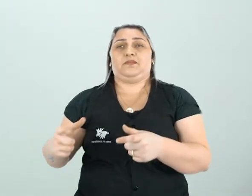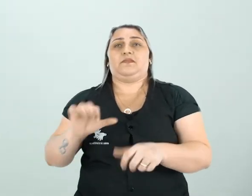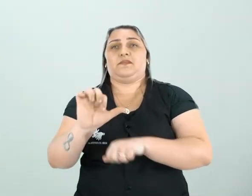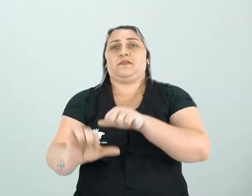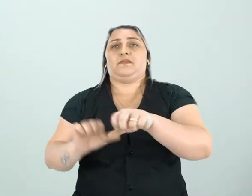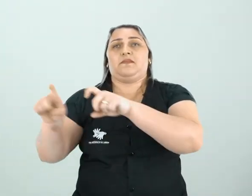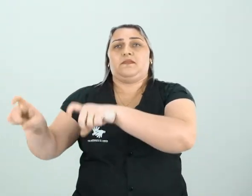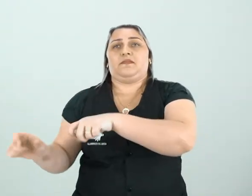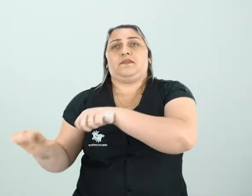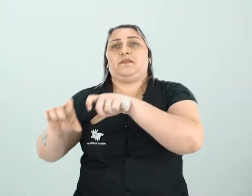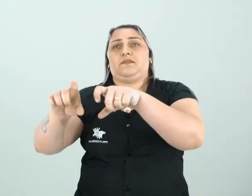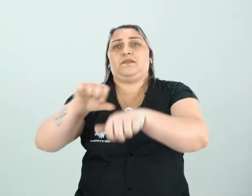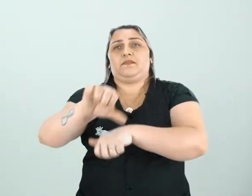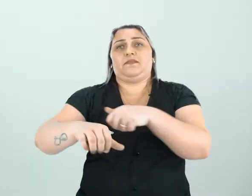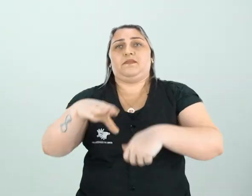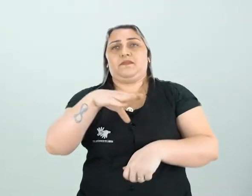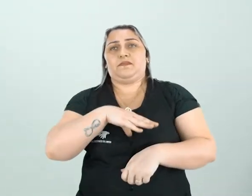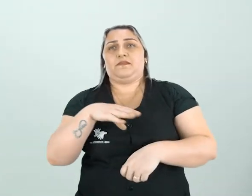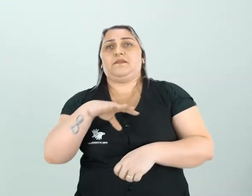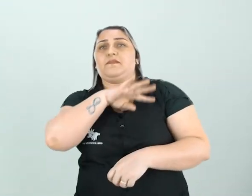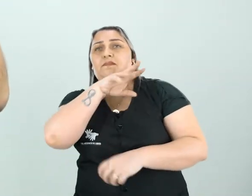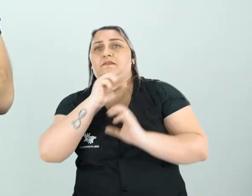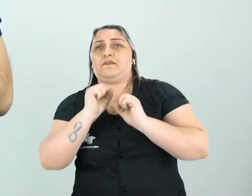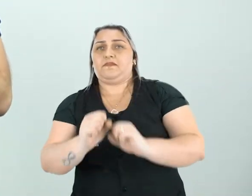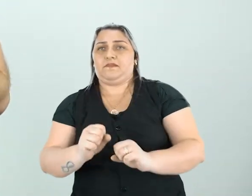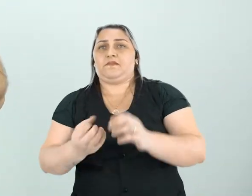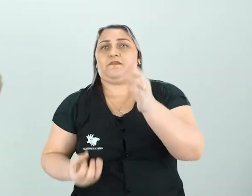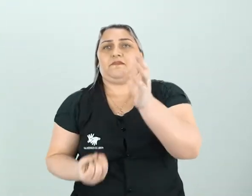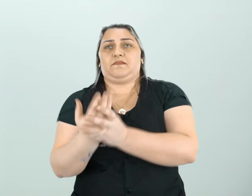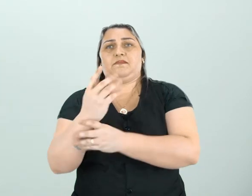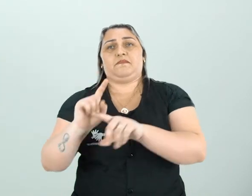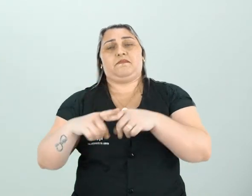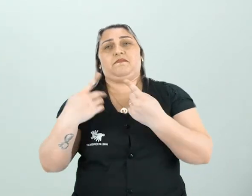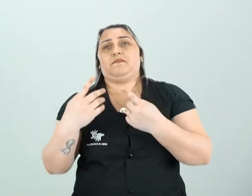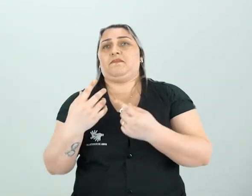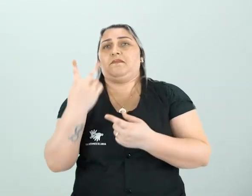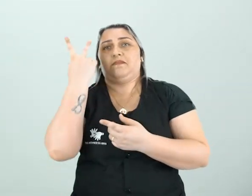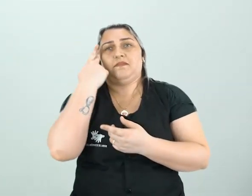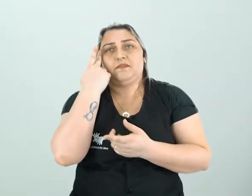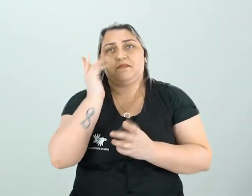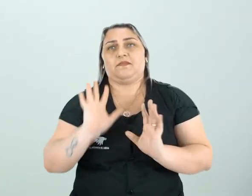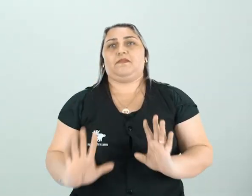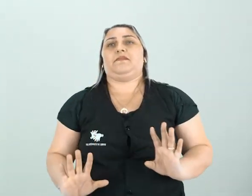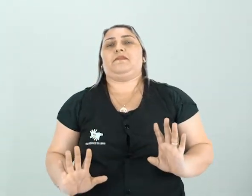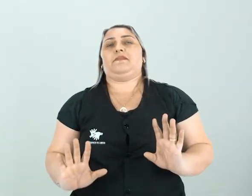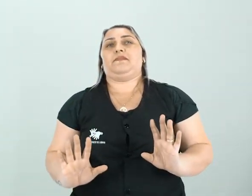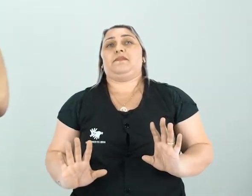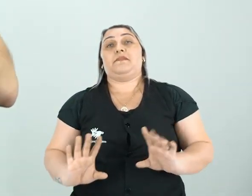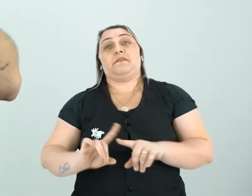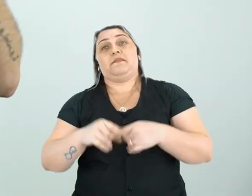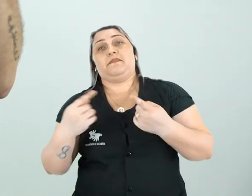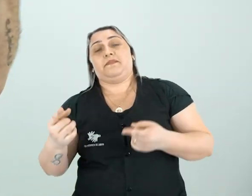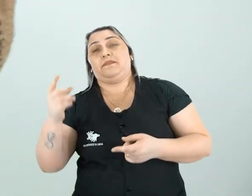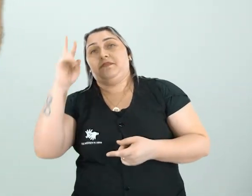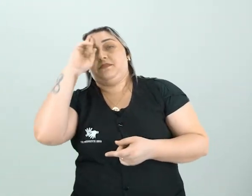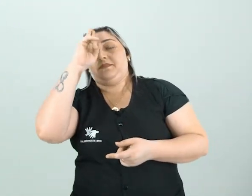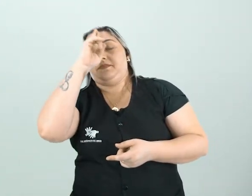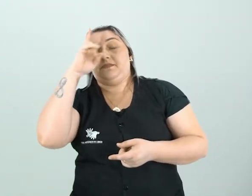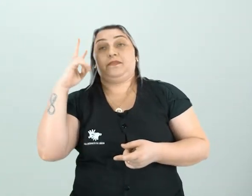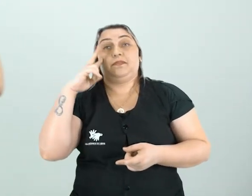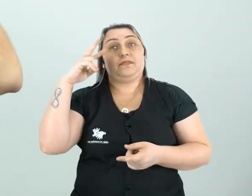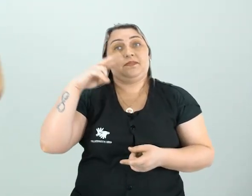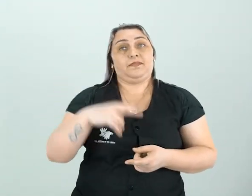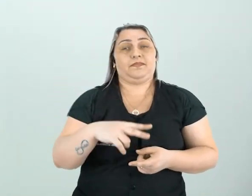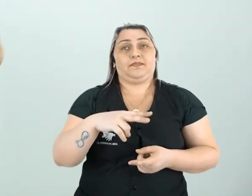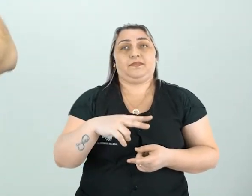recentemente, esses animais eles podem sim aparecer, mas não é algo comum. Então ela poderia, mas só que a história, a gente vê,